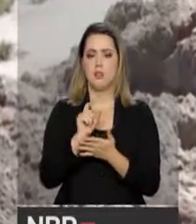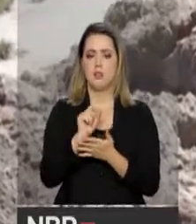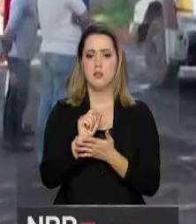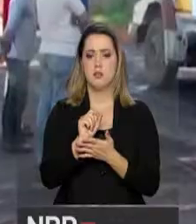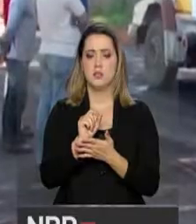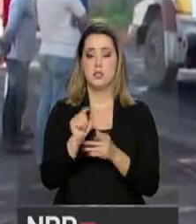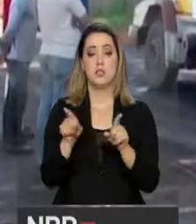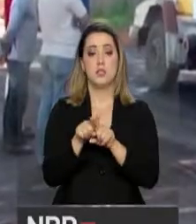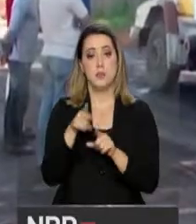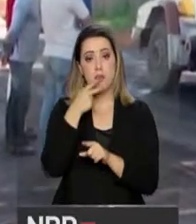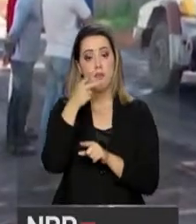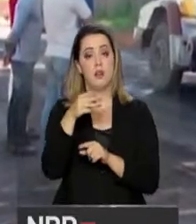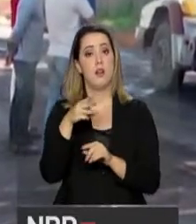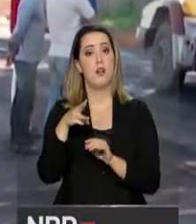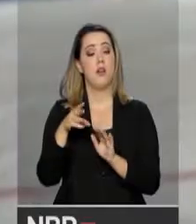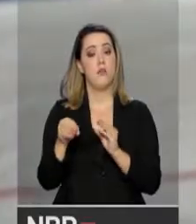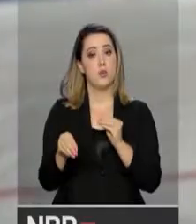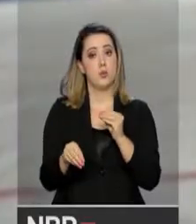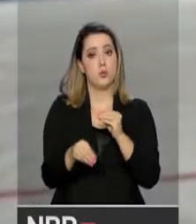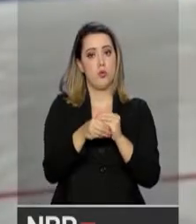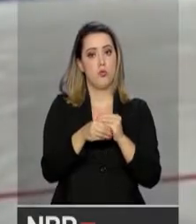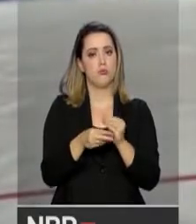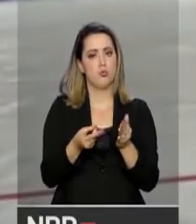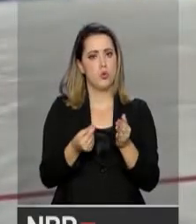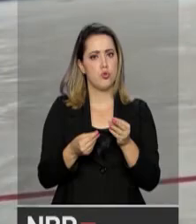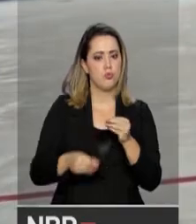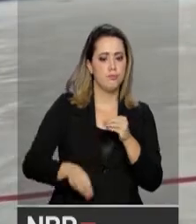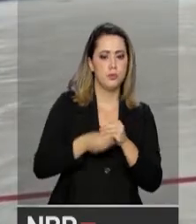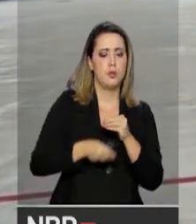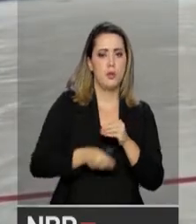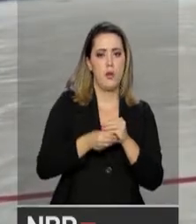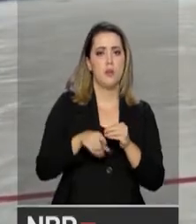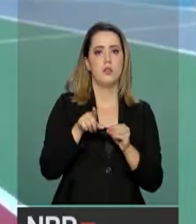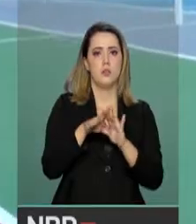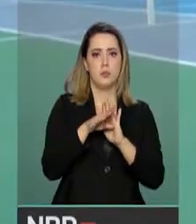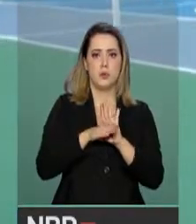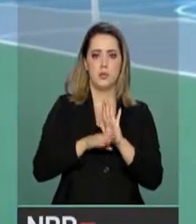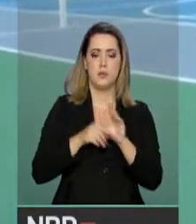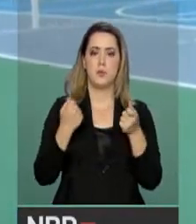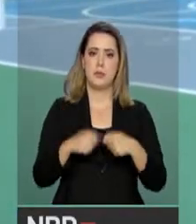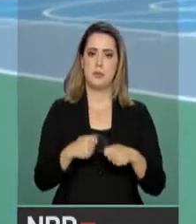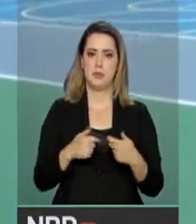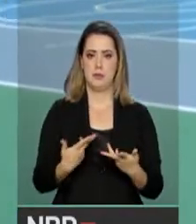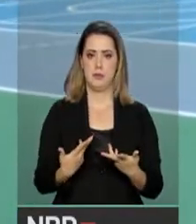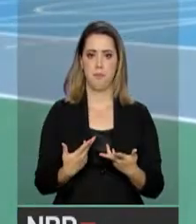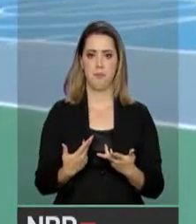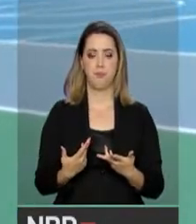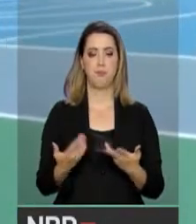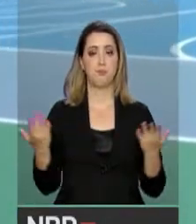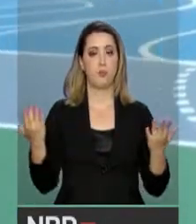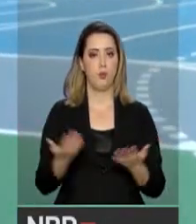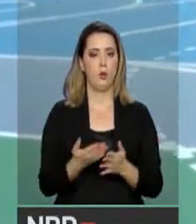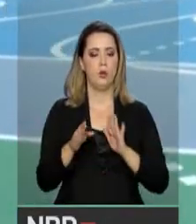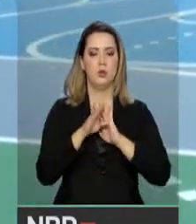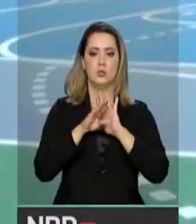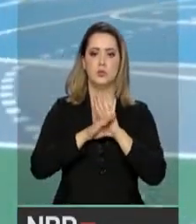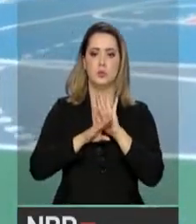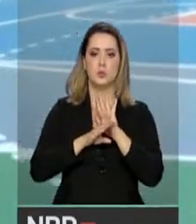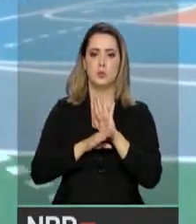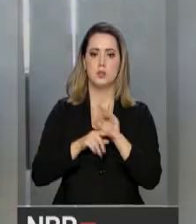as emendas extraordinárias que são colocadas no programa. Então o programa hoje